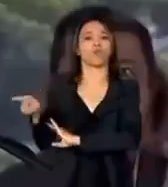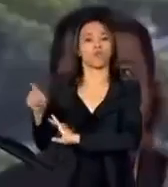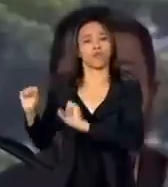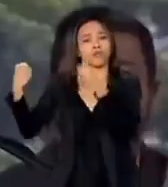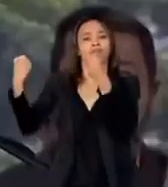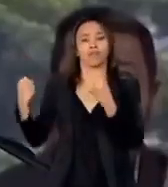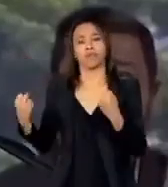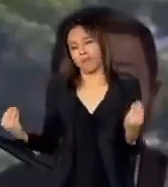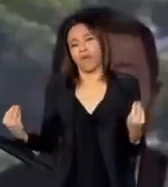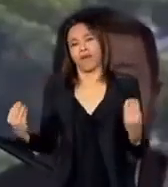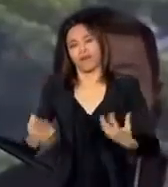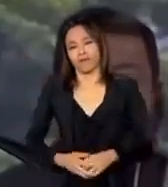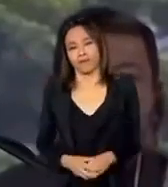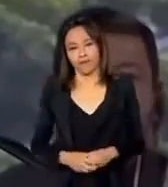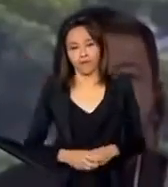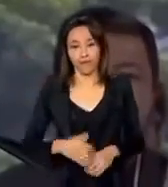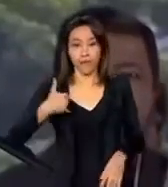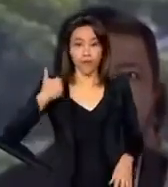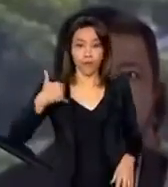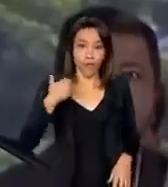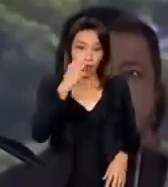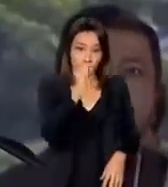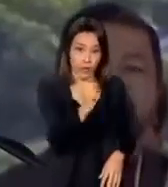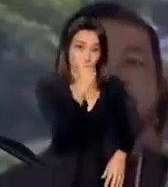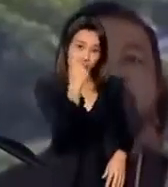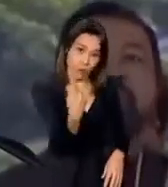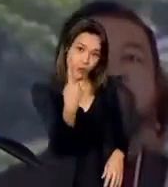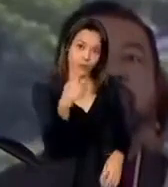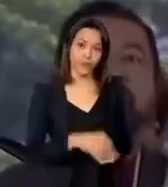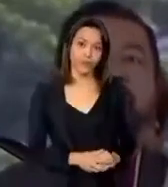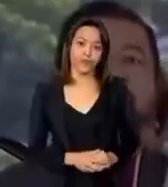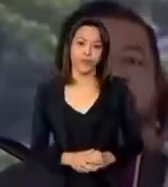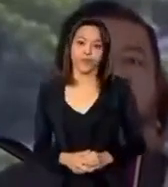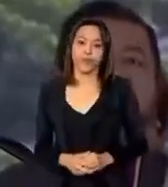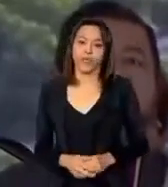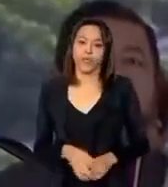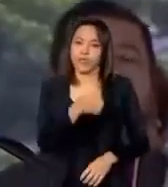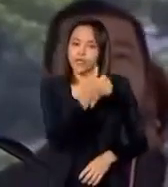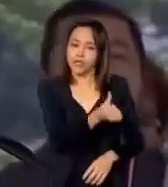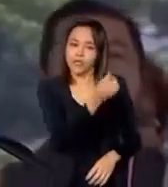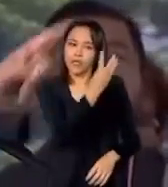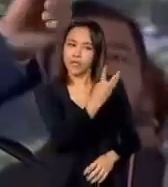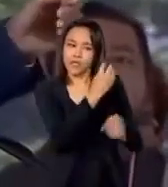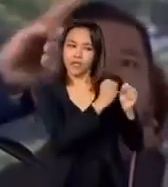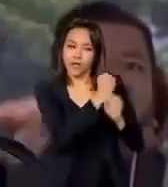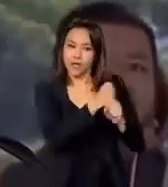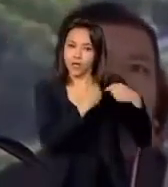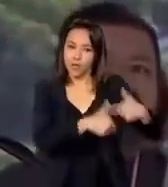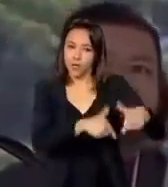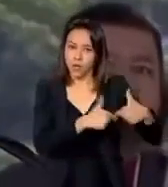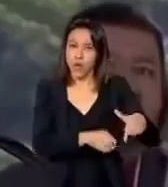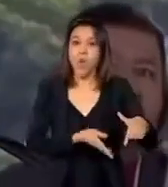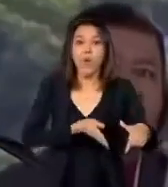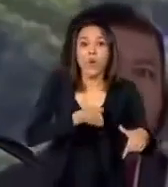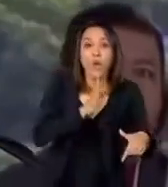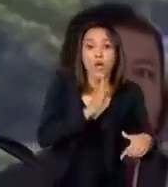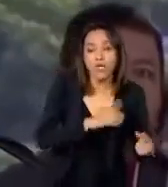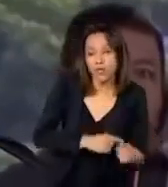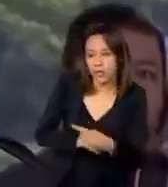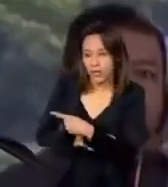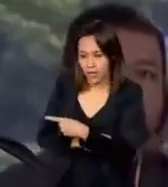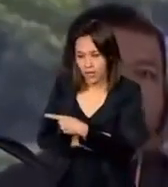anos, tem 63 que eu trabalho. Eu conheço ele há